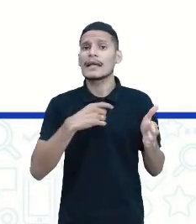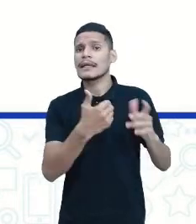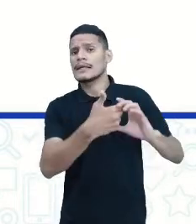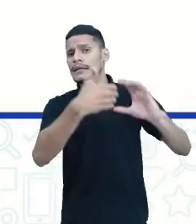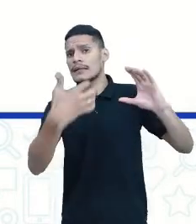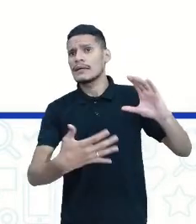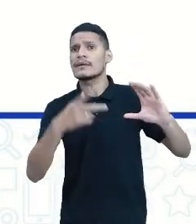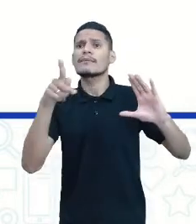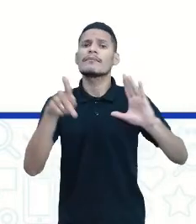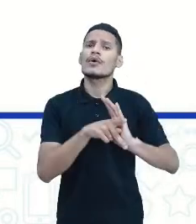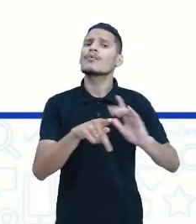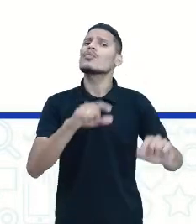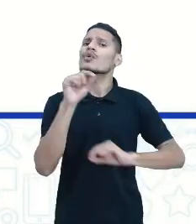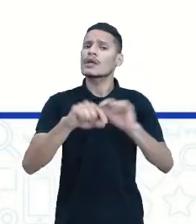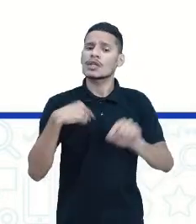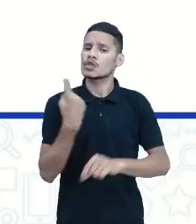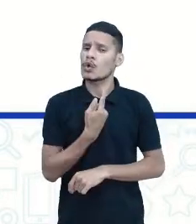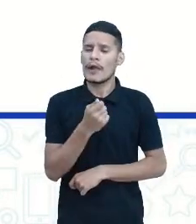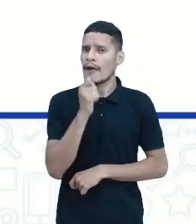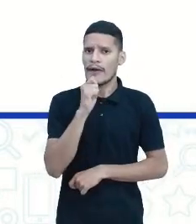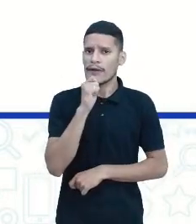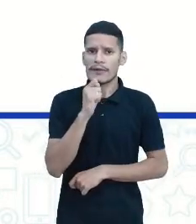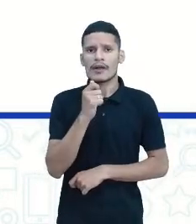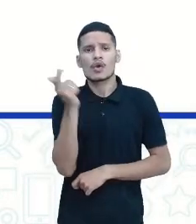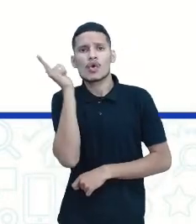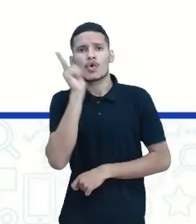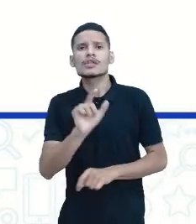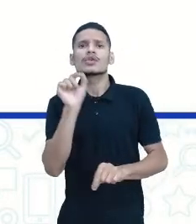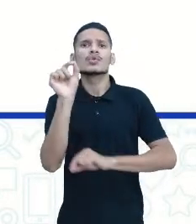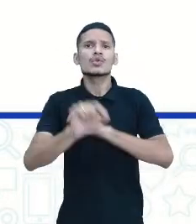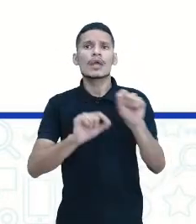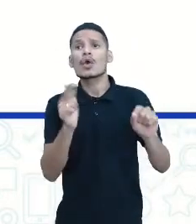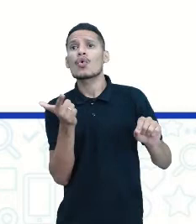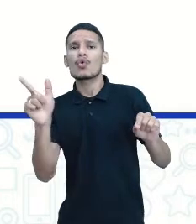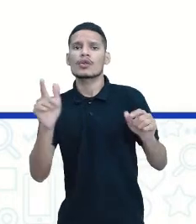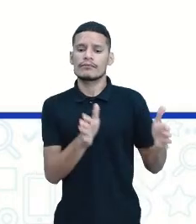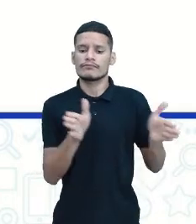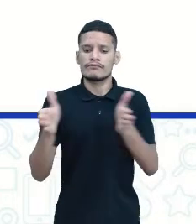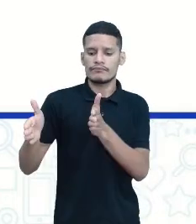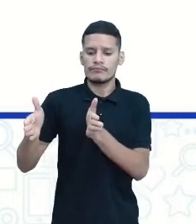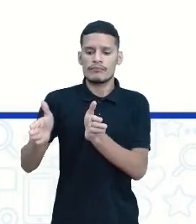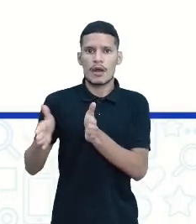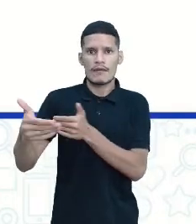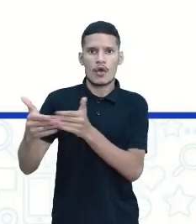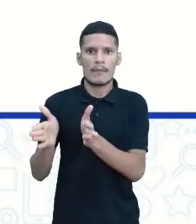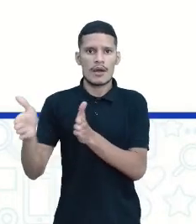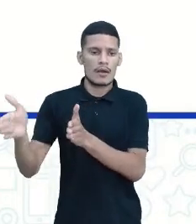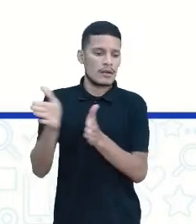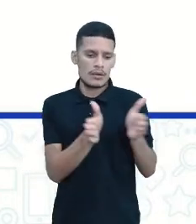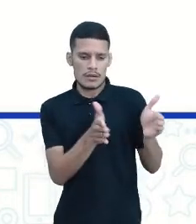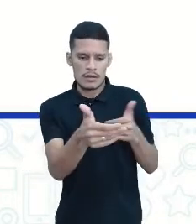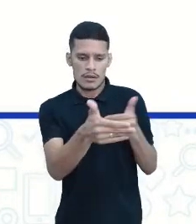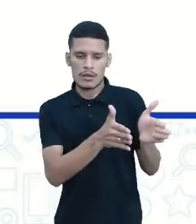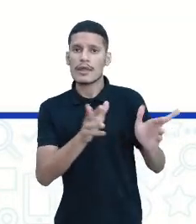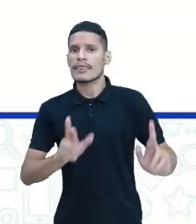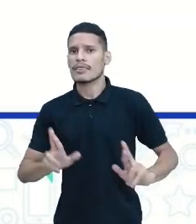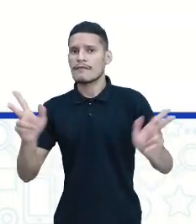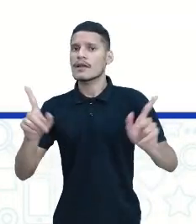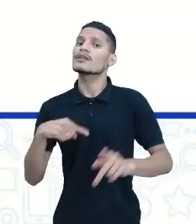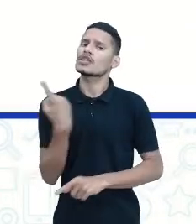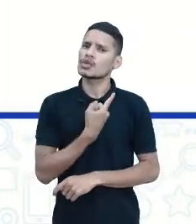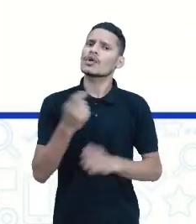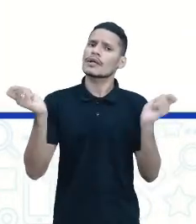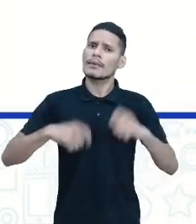características que a gente não vai conseguir herdar para essa outra aí, que é justamente o modo como a gente vai colocar para estudar